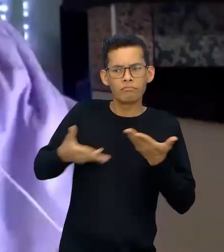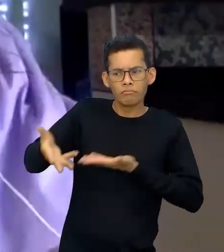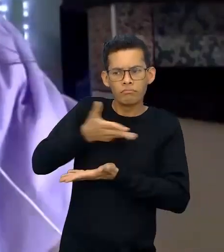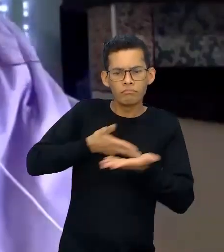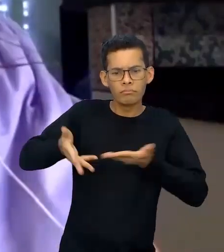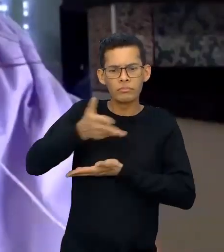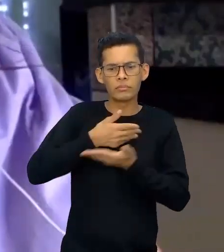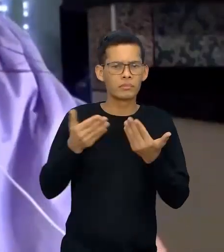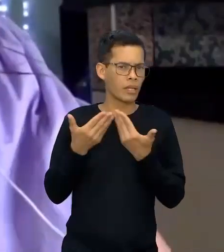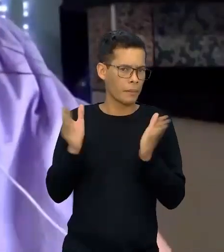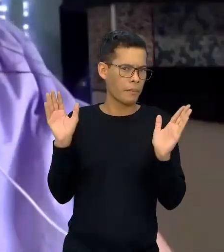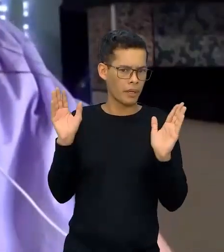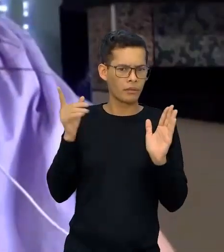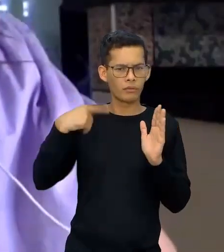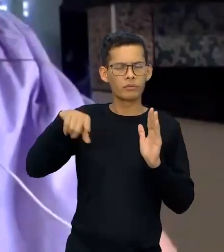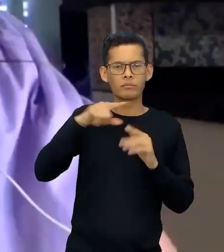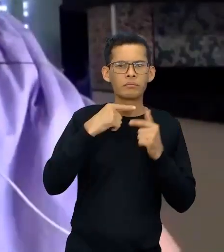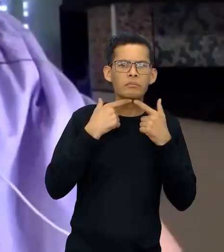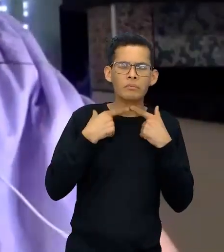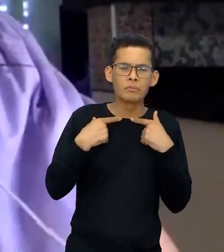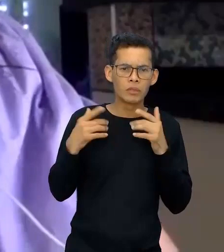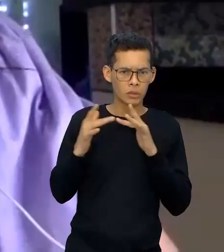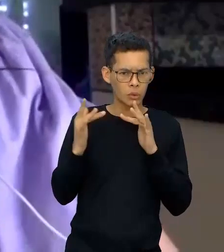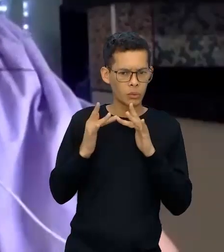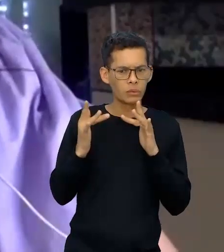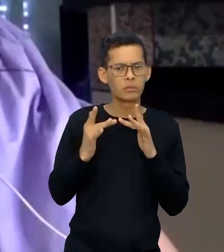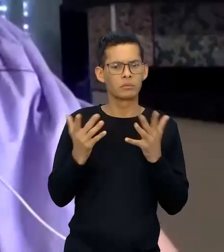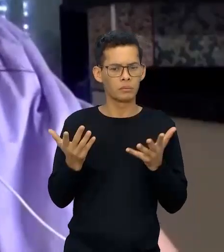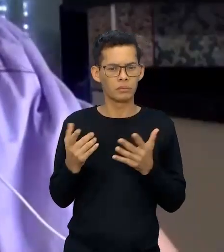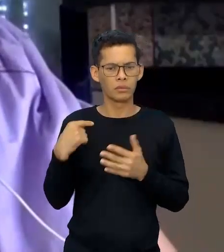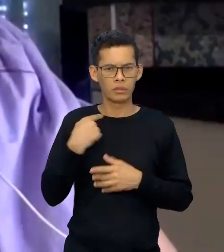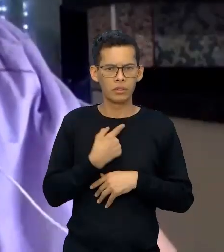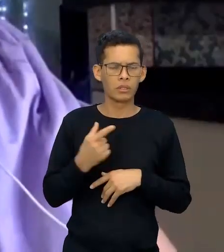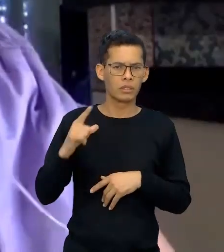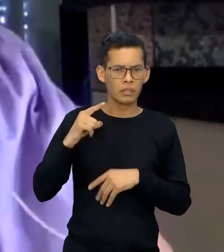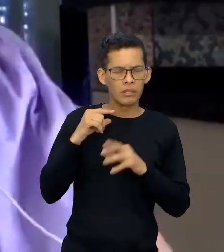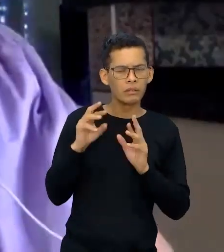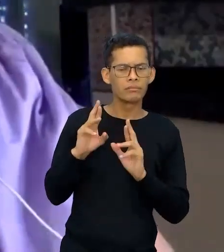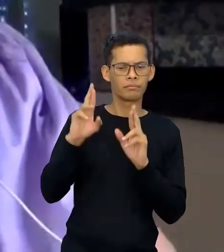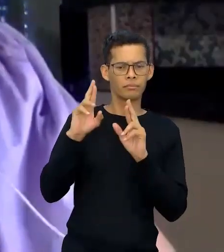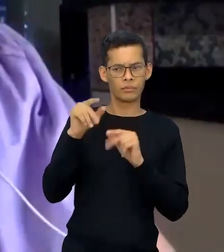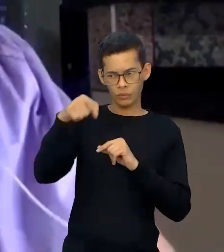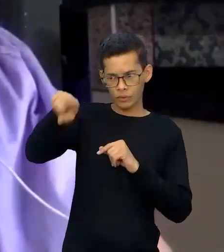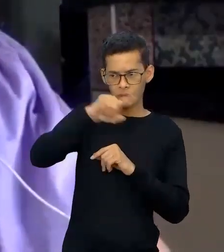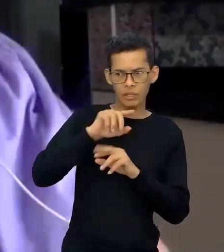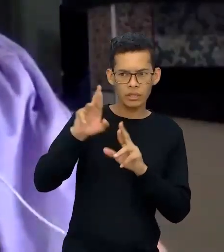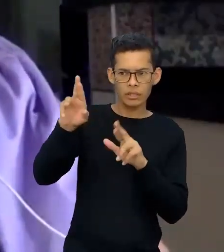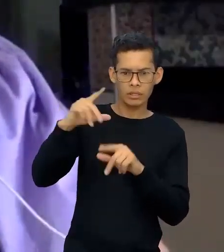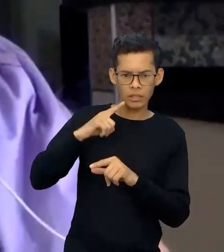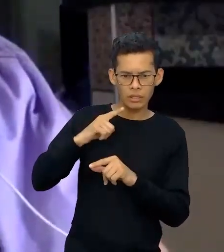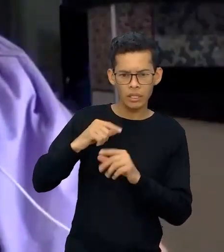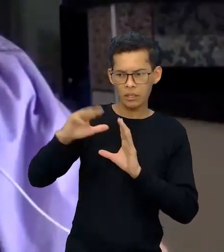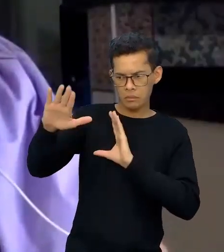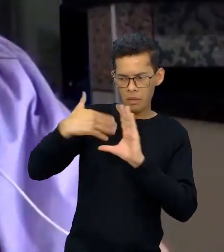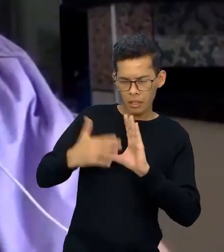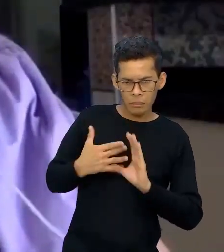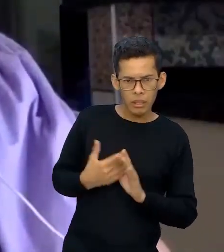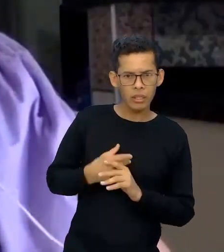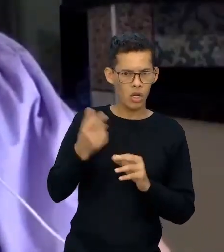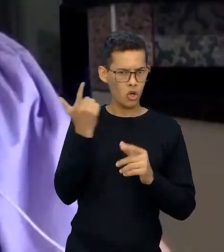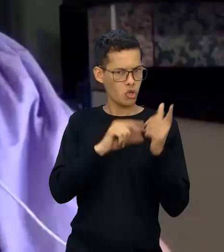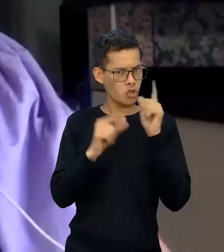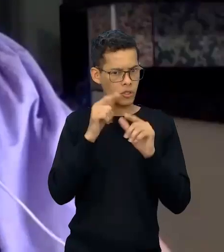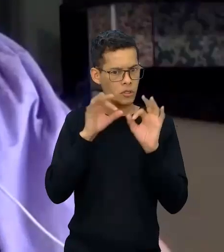vocês quiserem, tá? Então, temos novas perspectivas, coloquem lá. Deu certo, deu